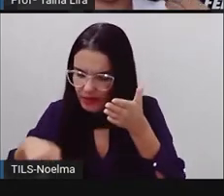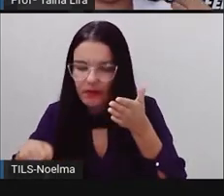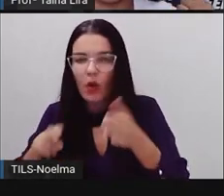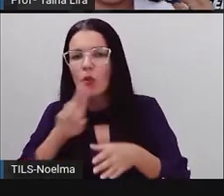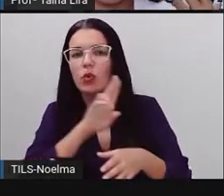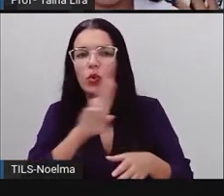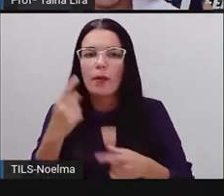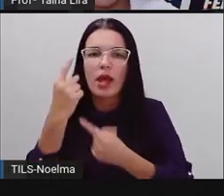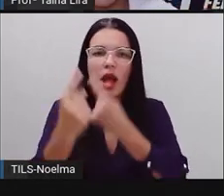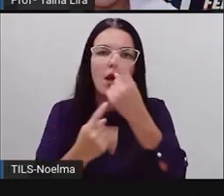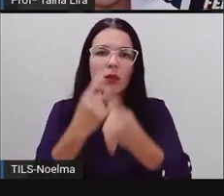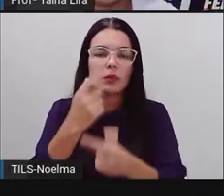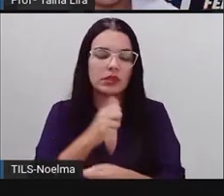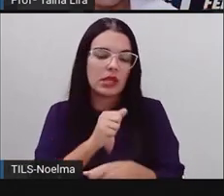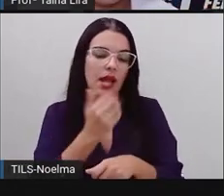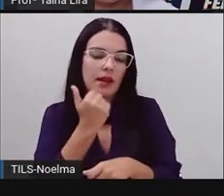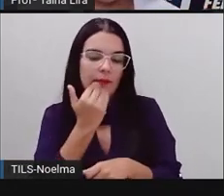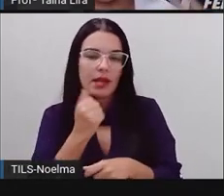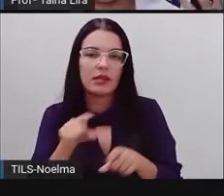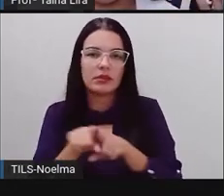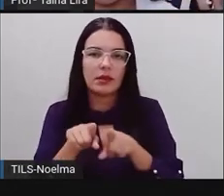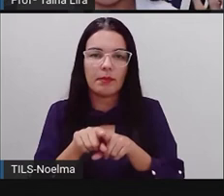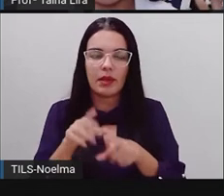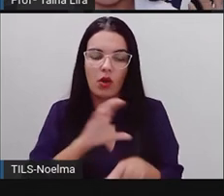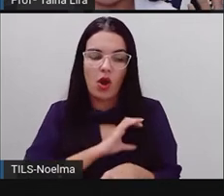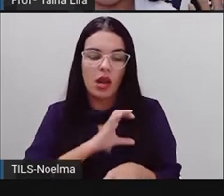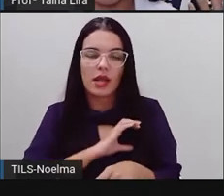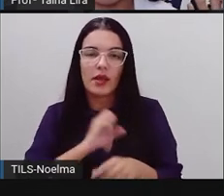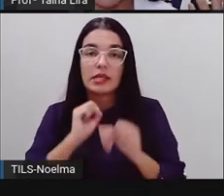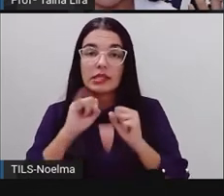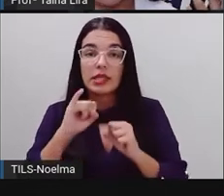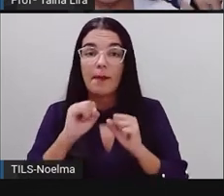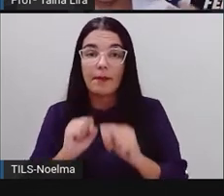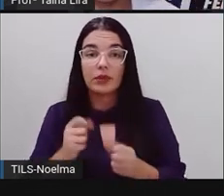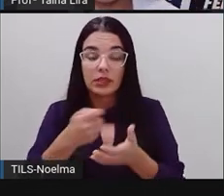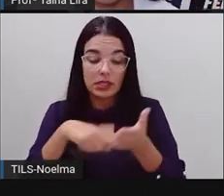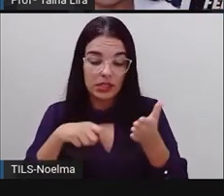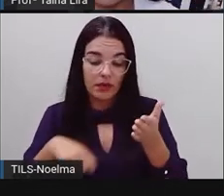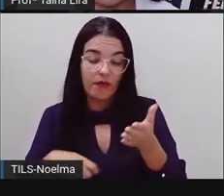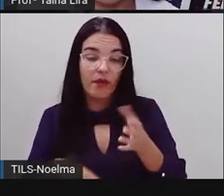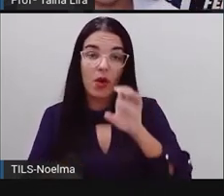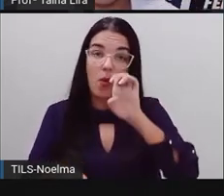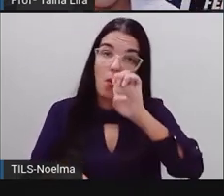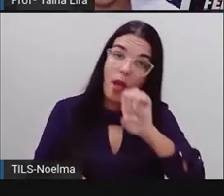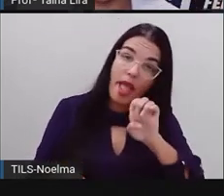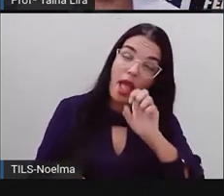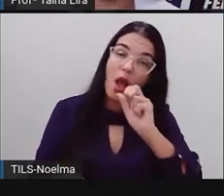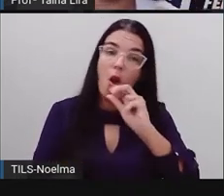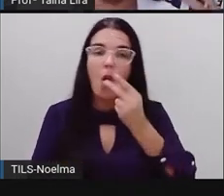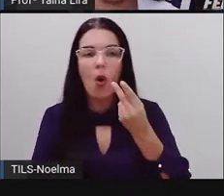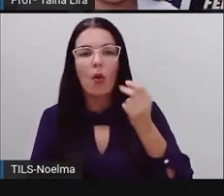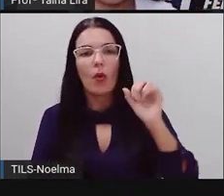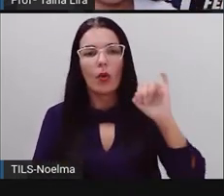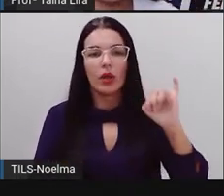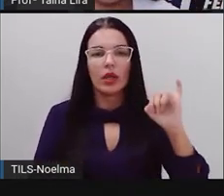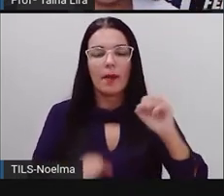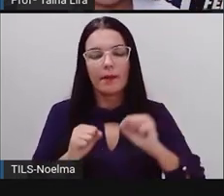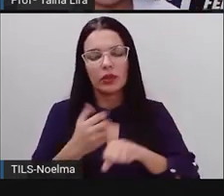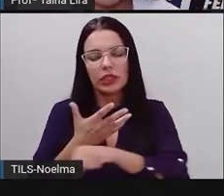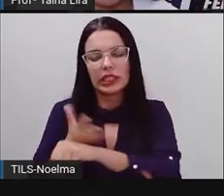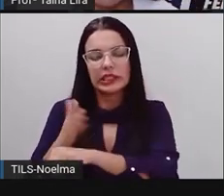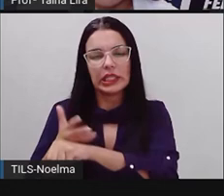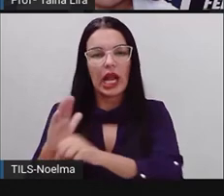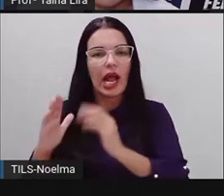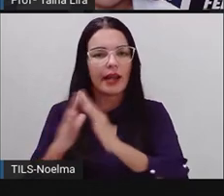alguns alimentos têm na e com os coleguinhas né para descobrir se escreve com a com e ou com i pode treinar em casa